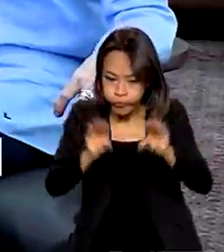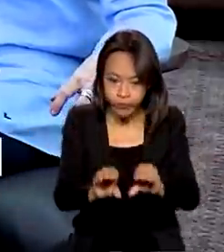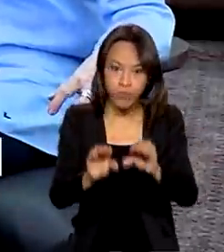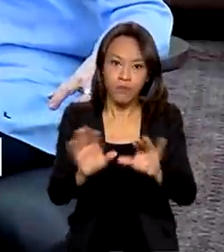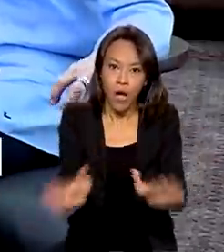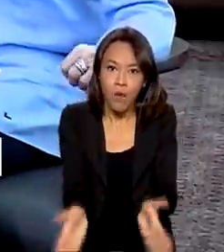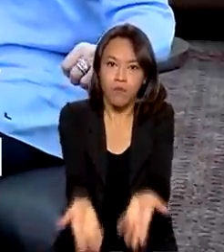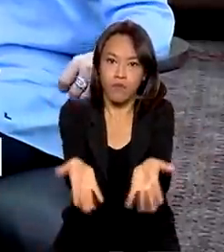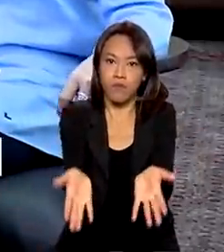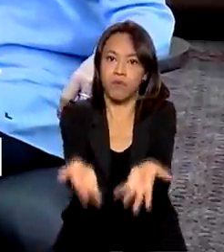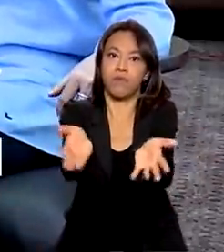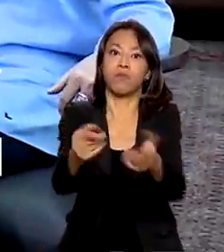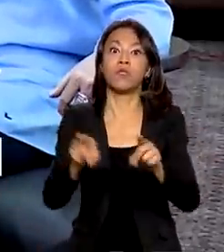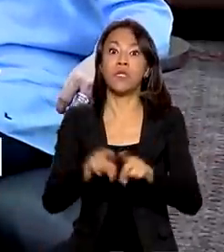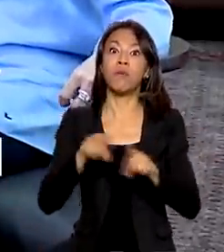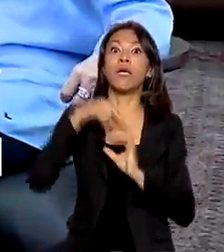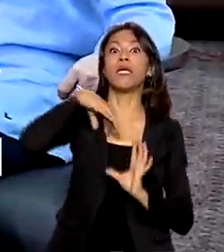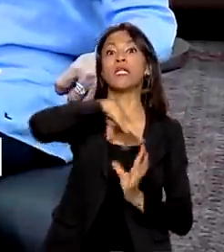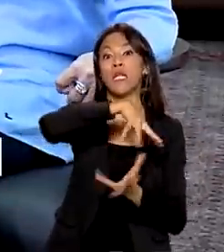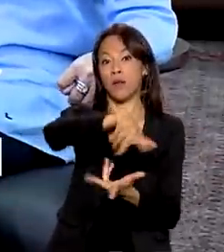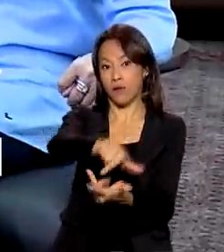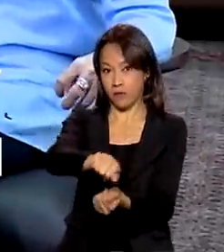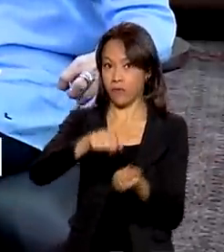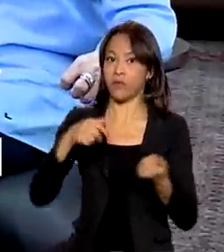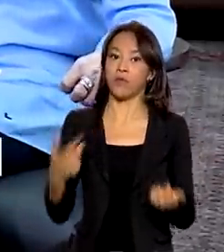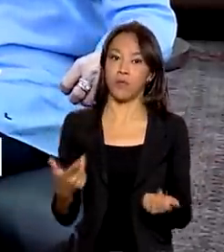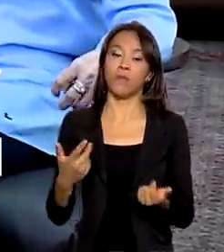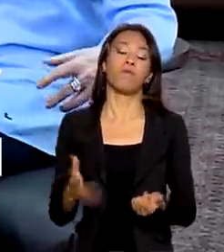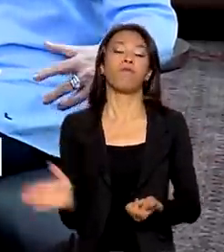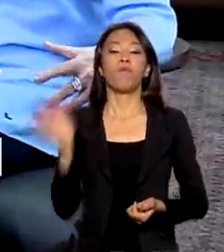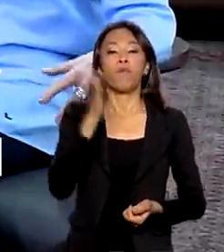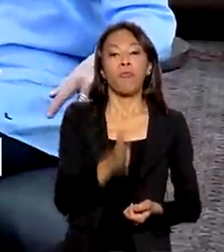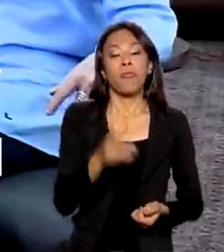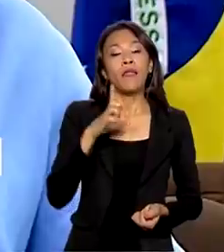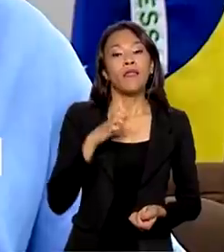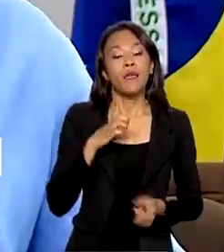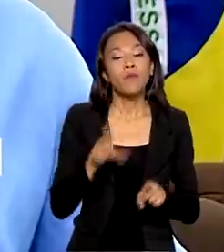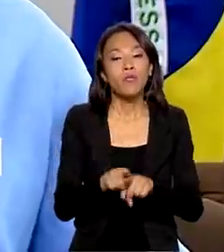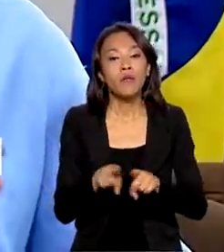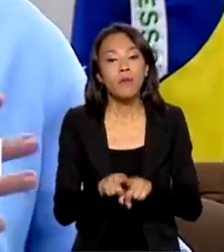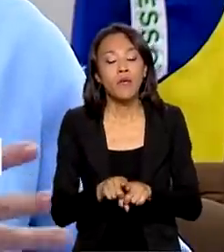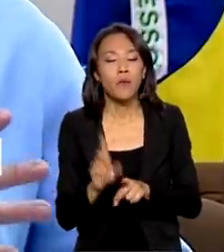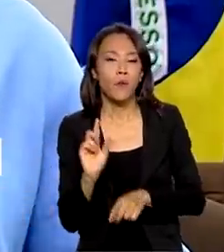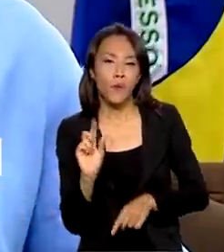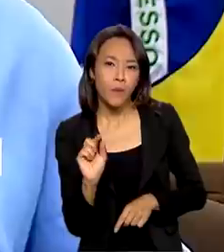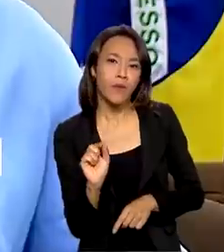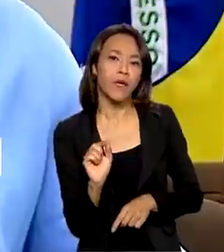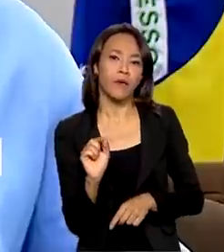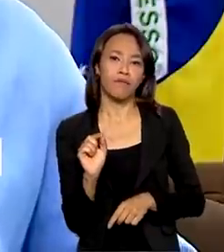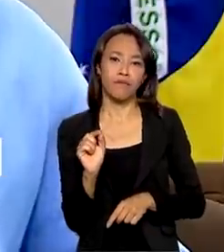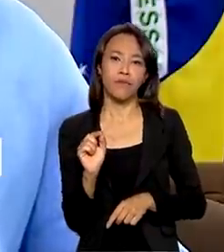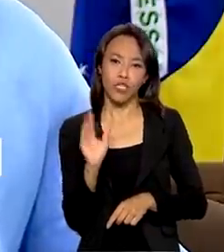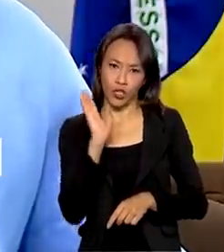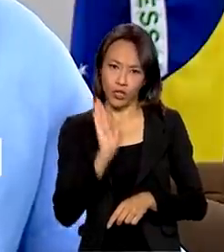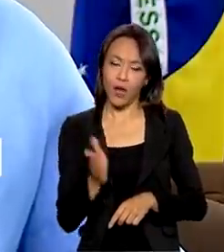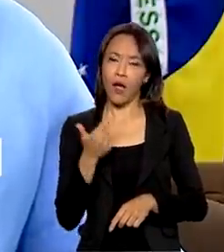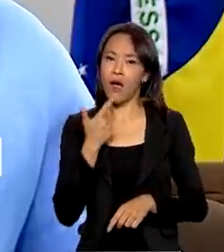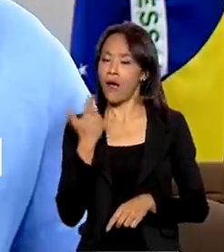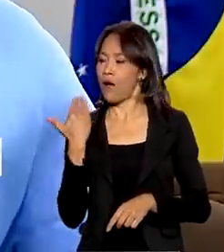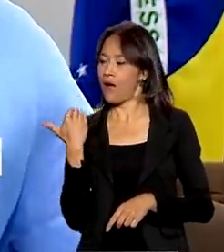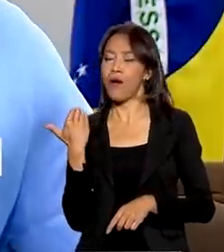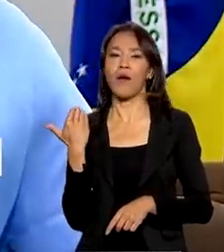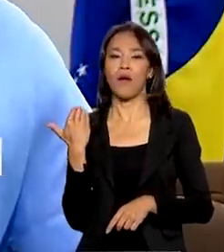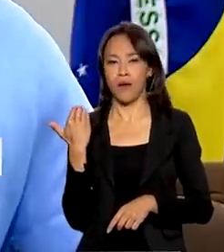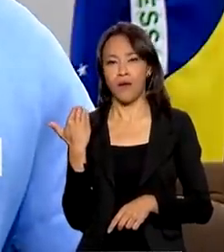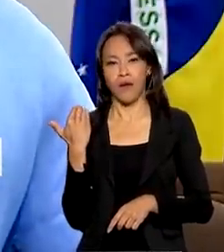investidores de fundos internacionais nós temos também aí um ganho que nós acabamos de passar pelo